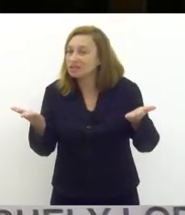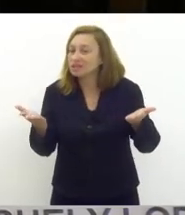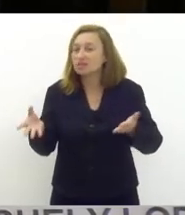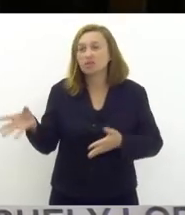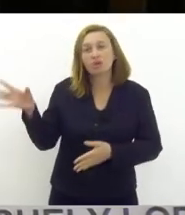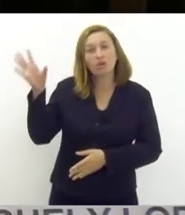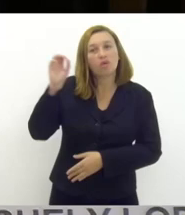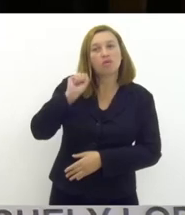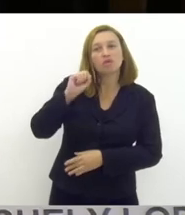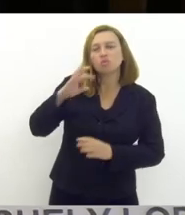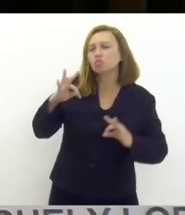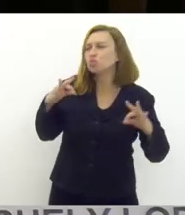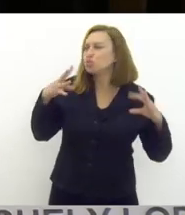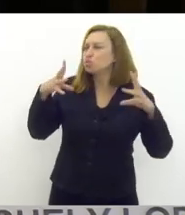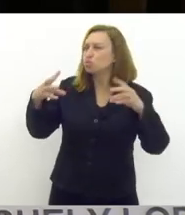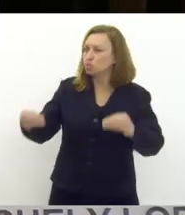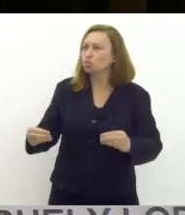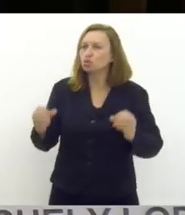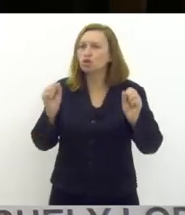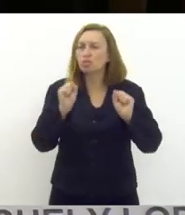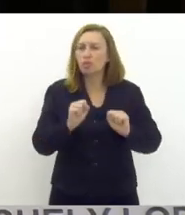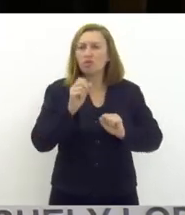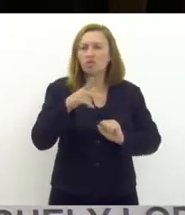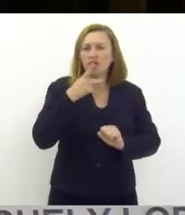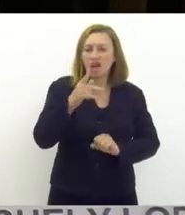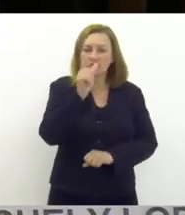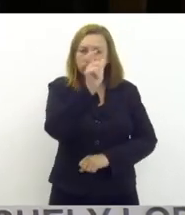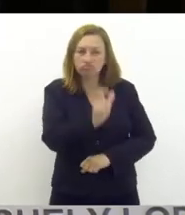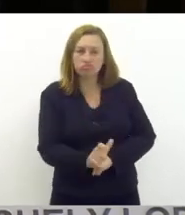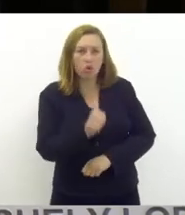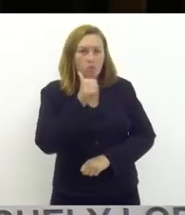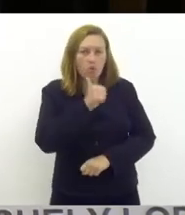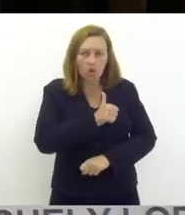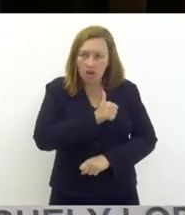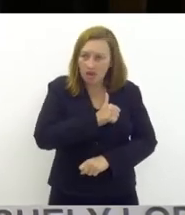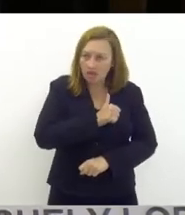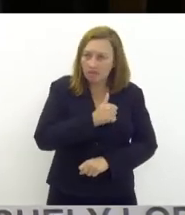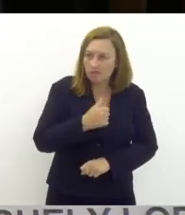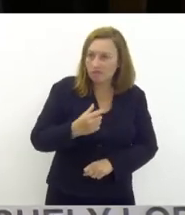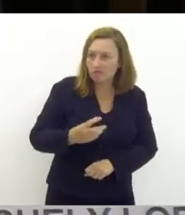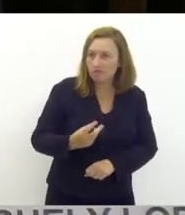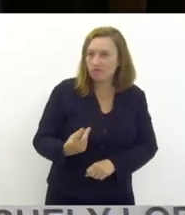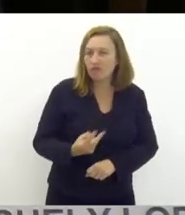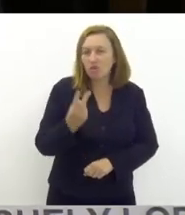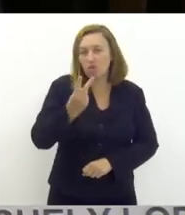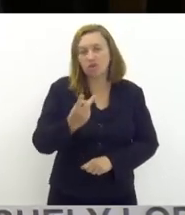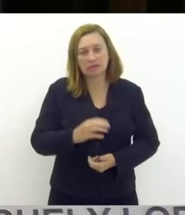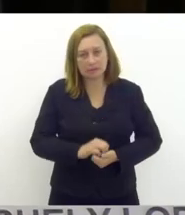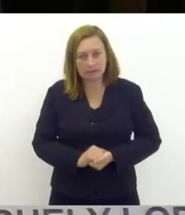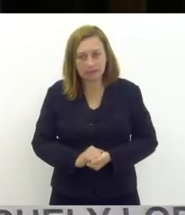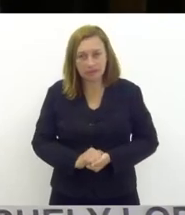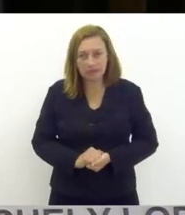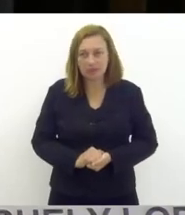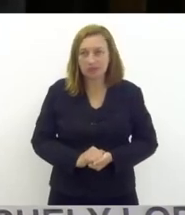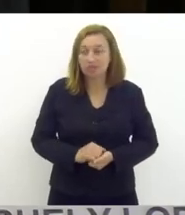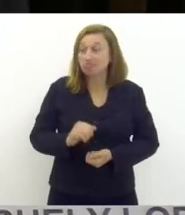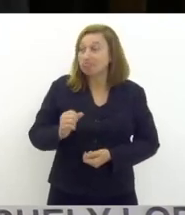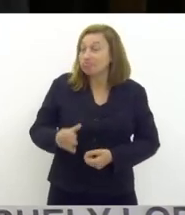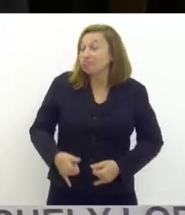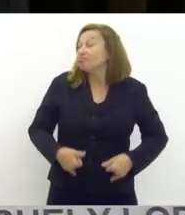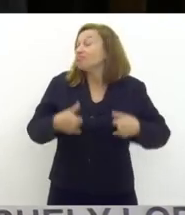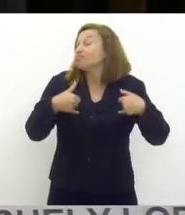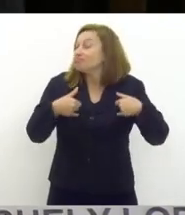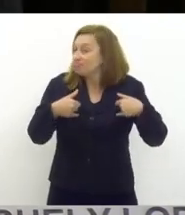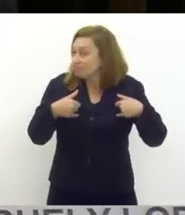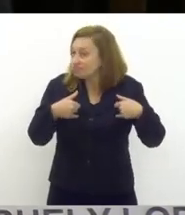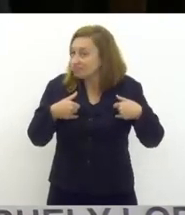ouvir tudo o que se pode dizer de uma mulher valente ela nos enche de orgulho